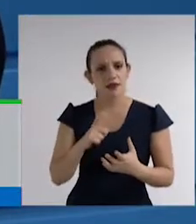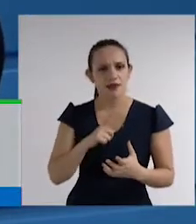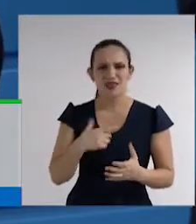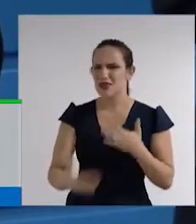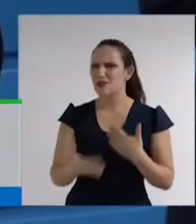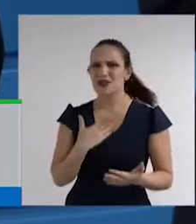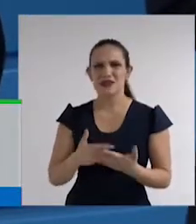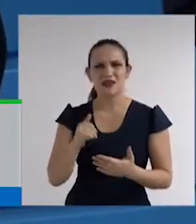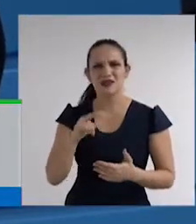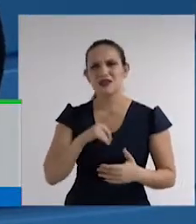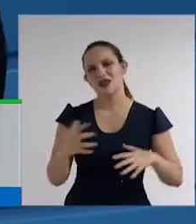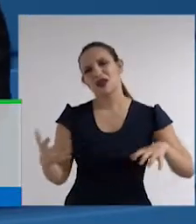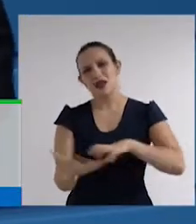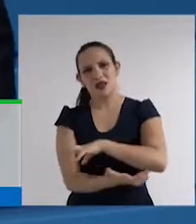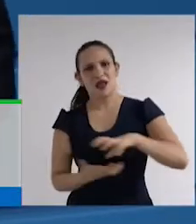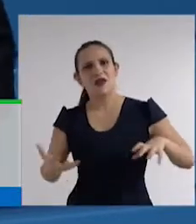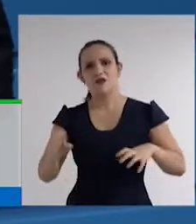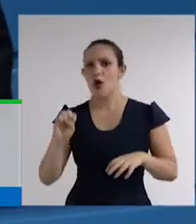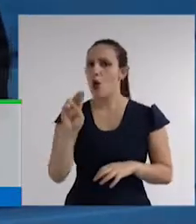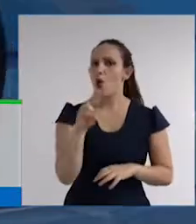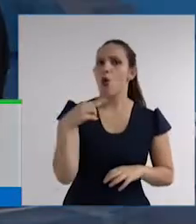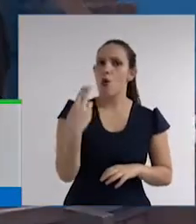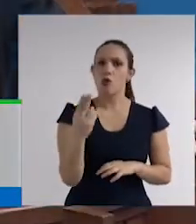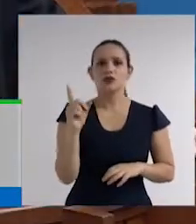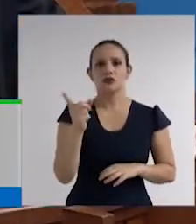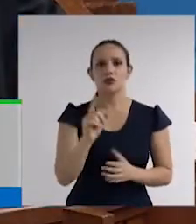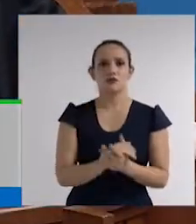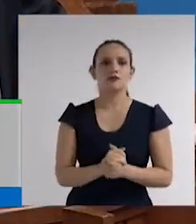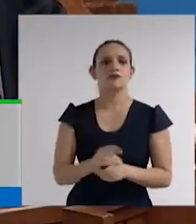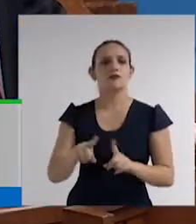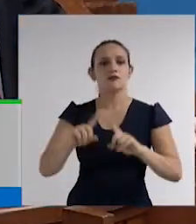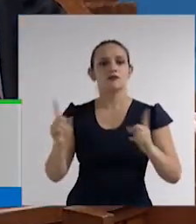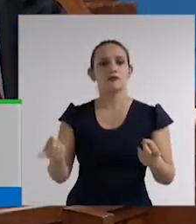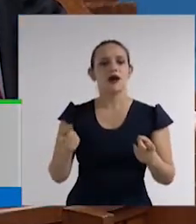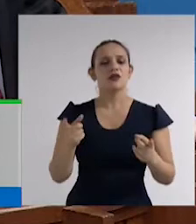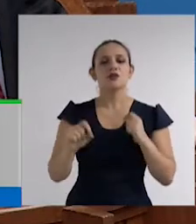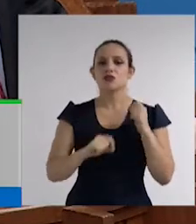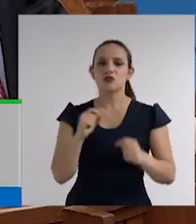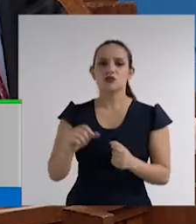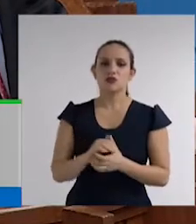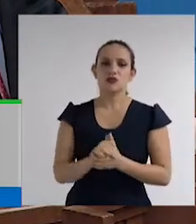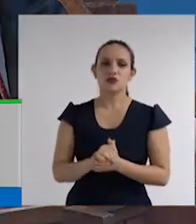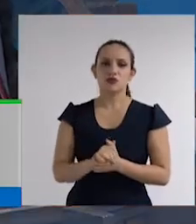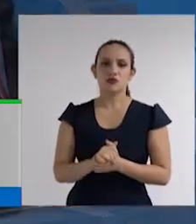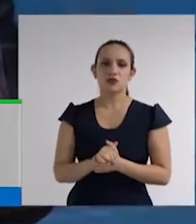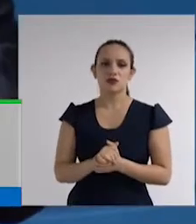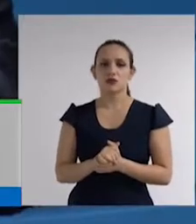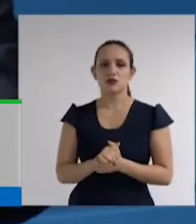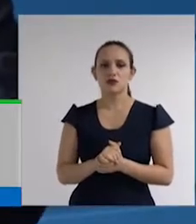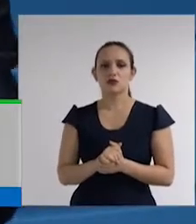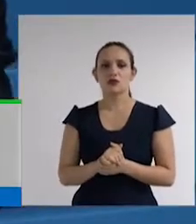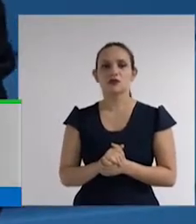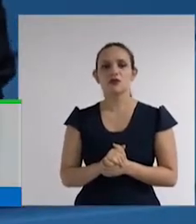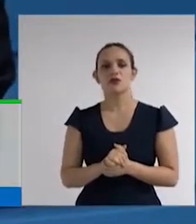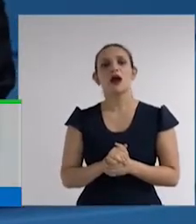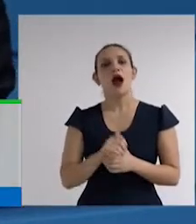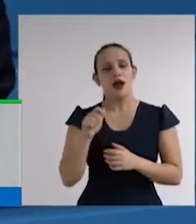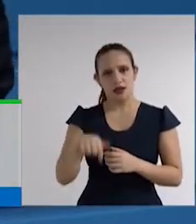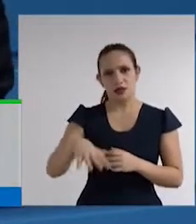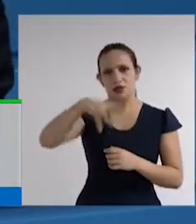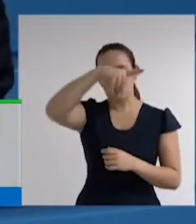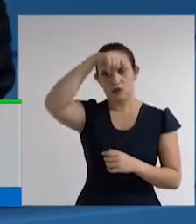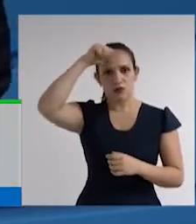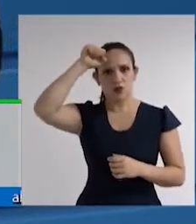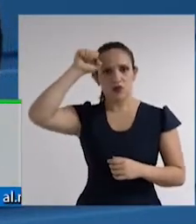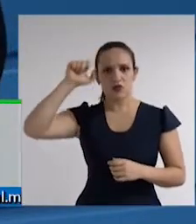a informação, deputado Paulo Correia, da diminuição de abastecimento. Os números dos abastecimentos no Mato Grosso